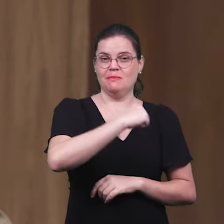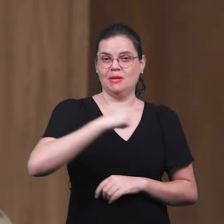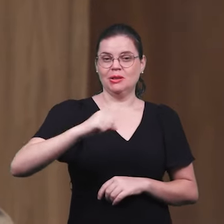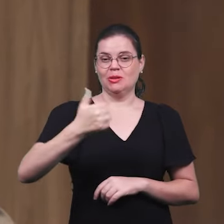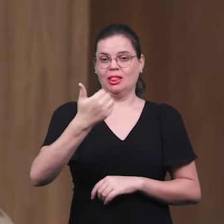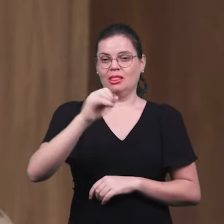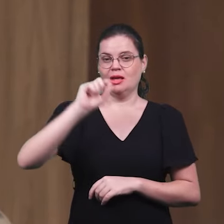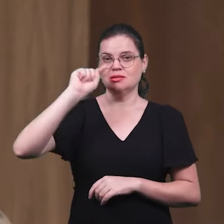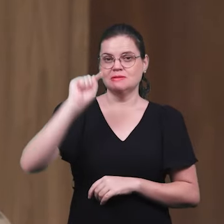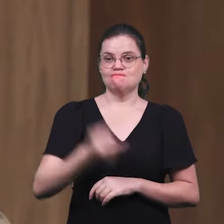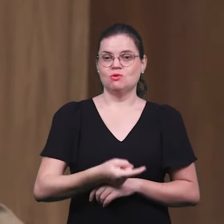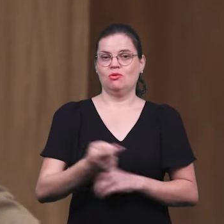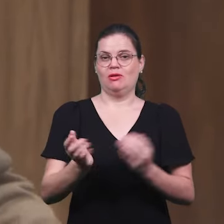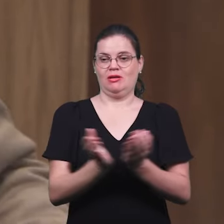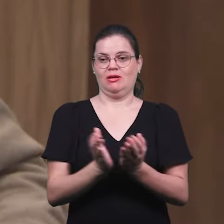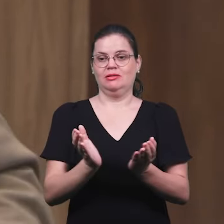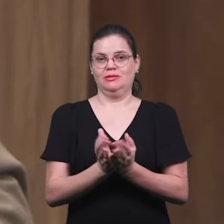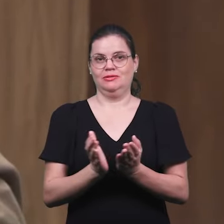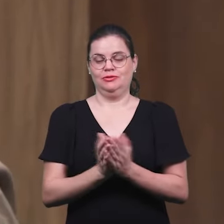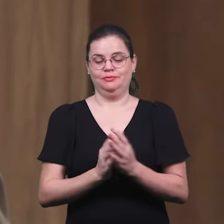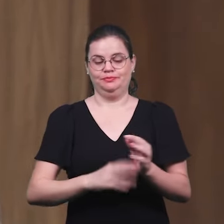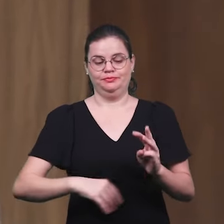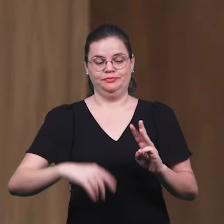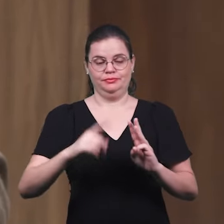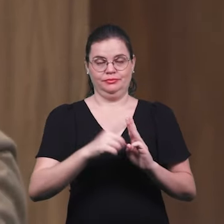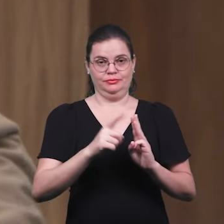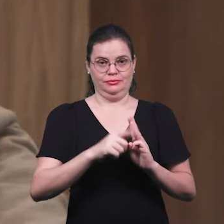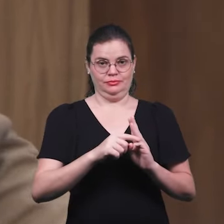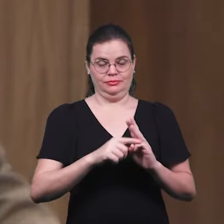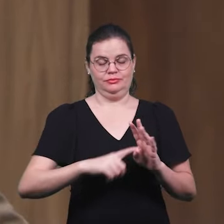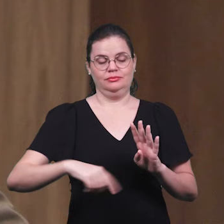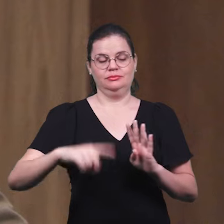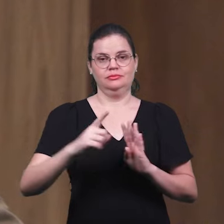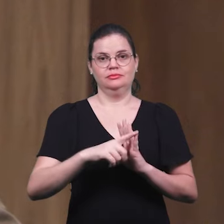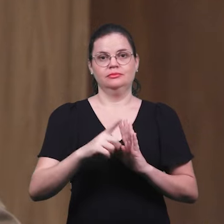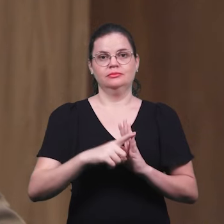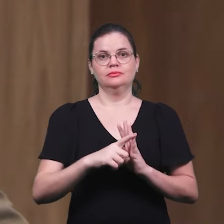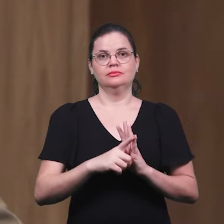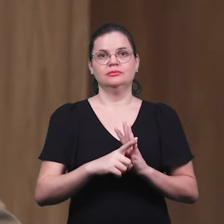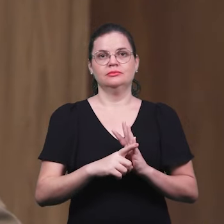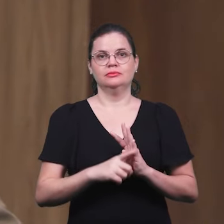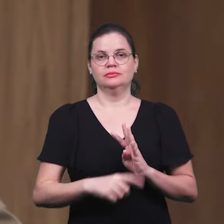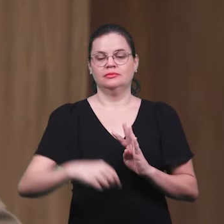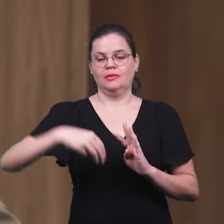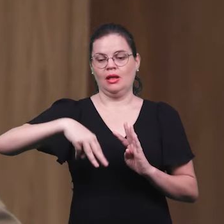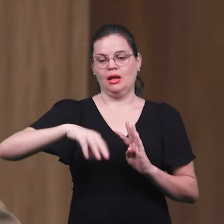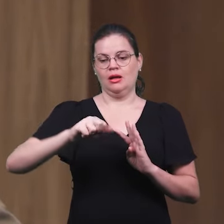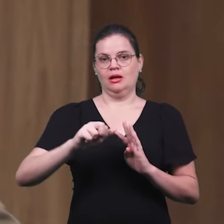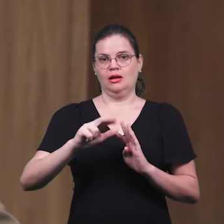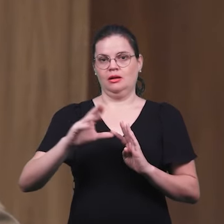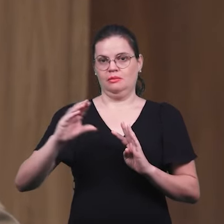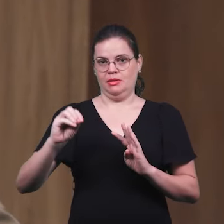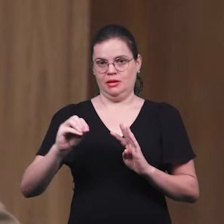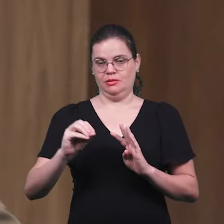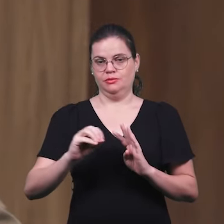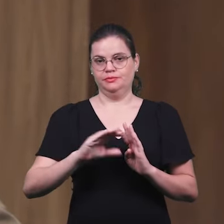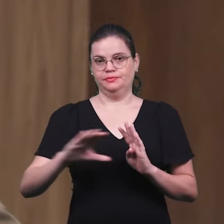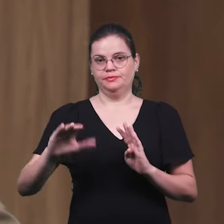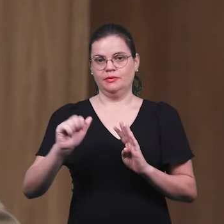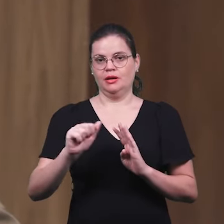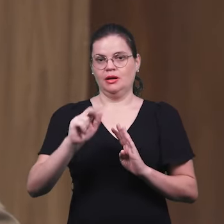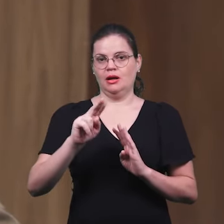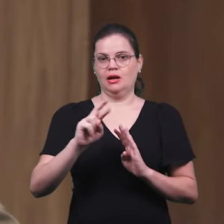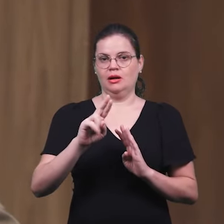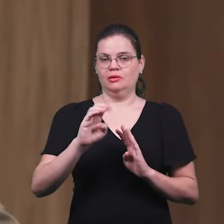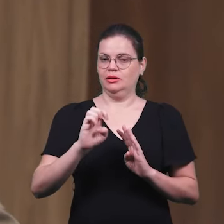cristãos. Aqui está falando de Trajano, né? Aí depois veio o quarto imperador Marco Aurélio. Marco Aurélio, no